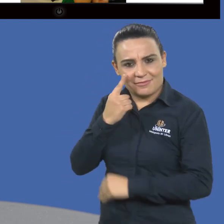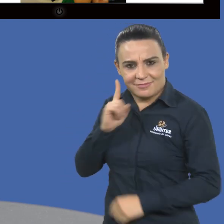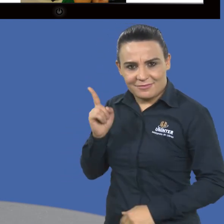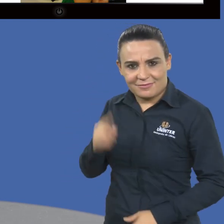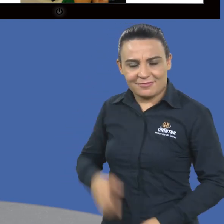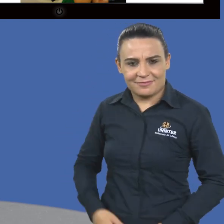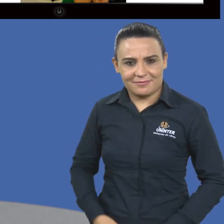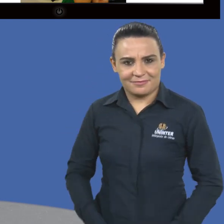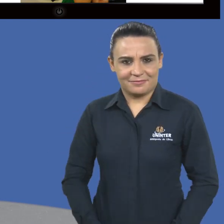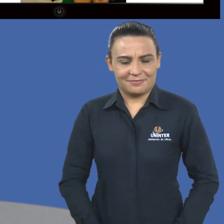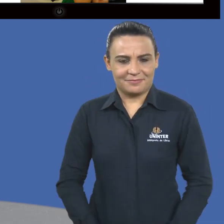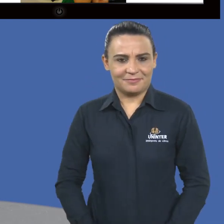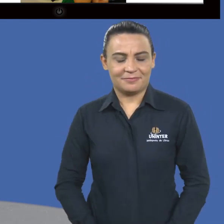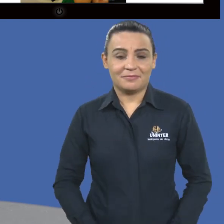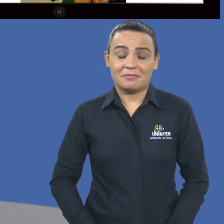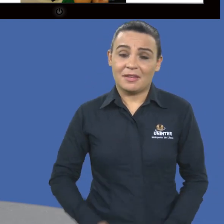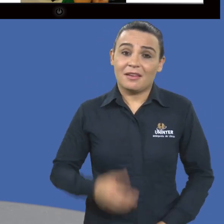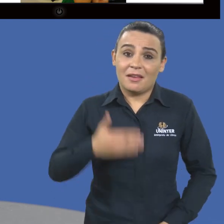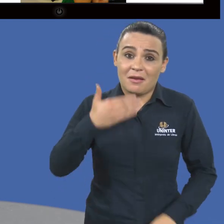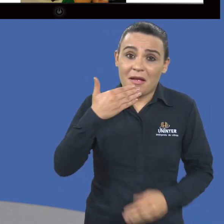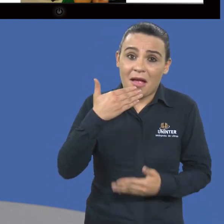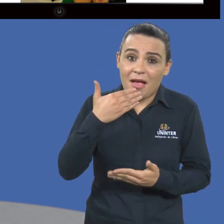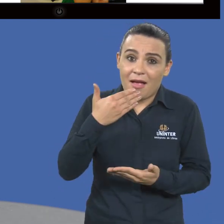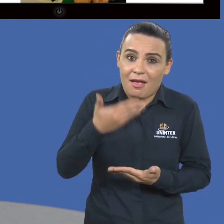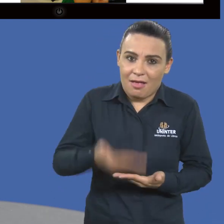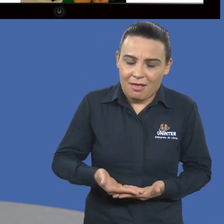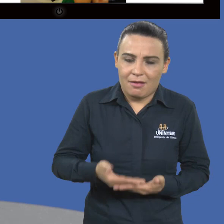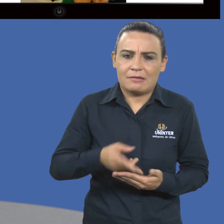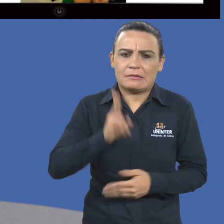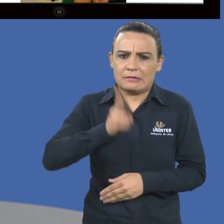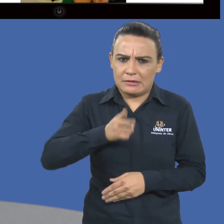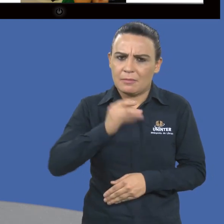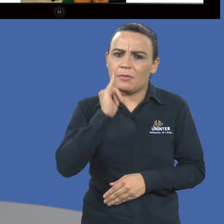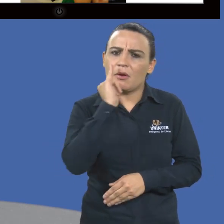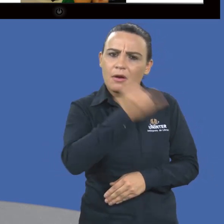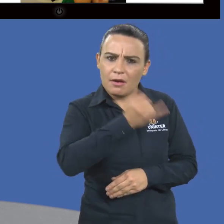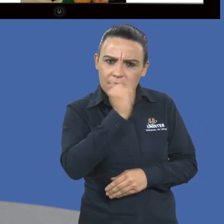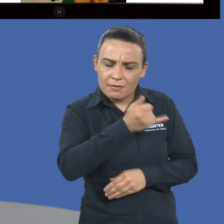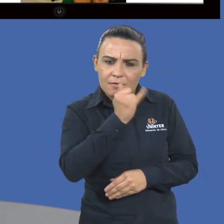nenê. Então é impressionante e por isso que eu falo